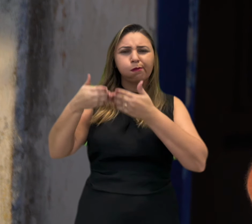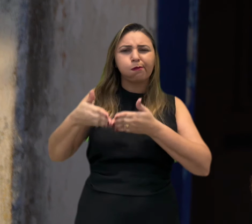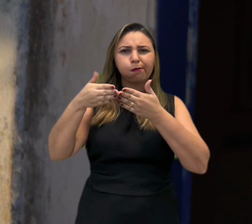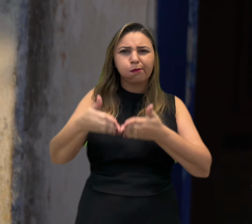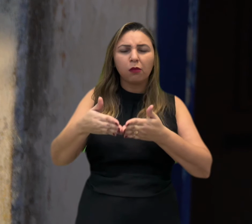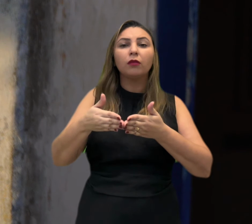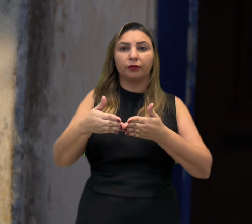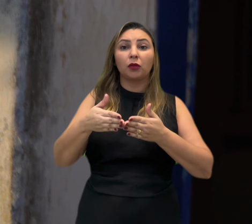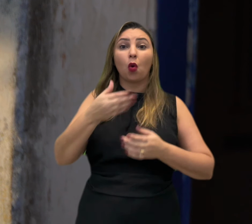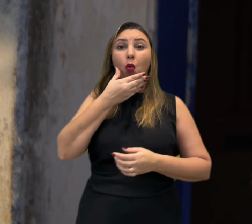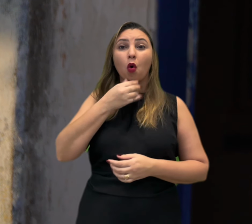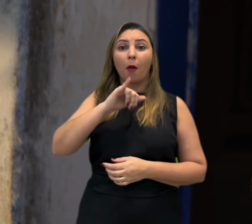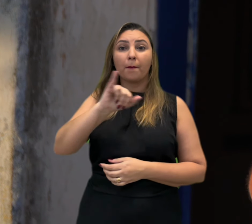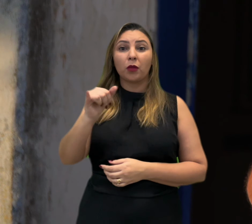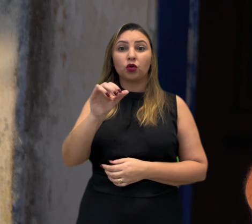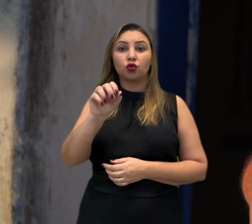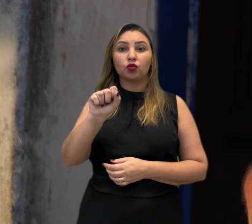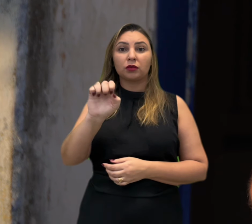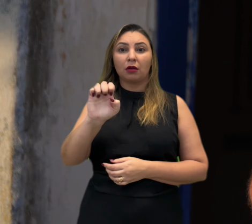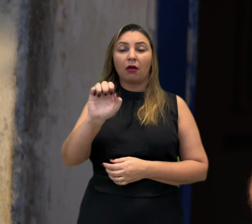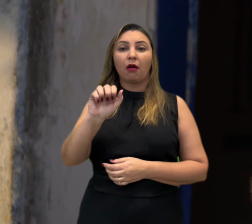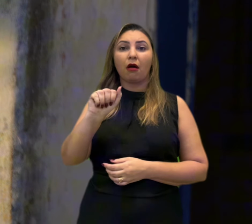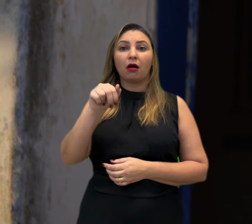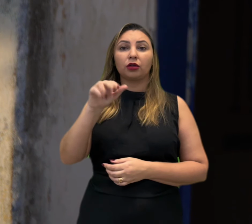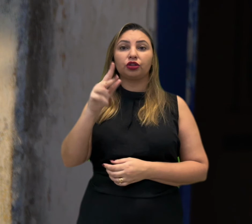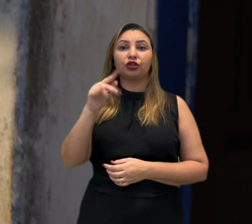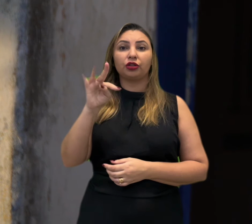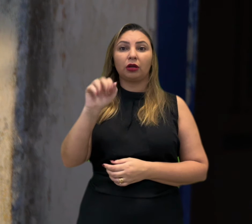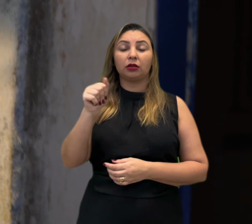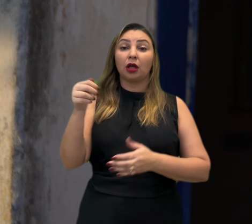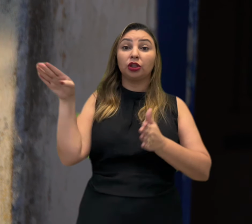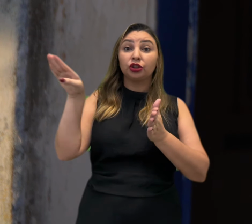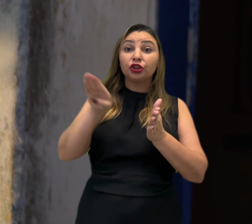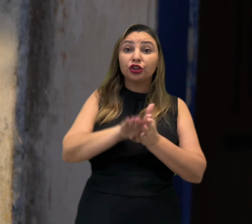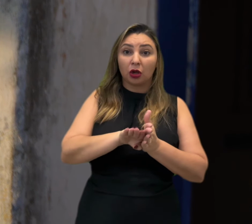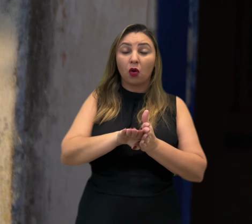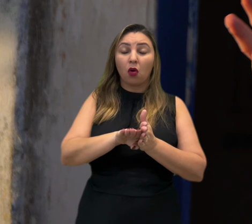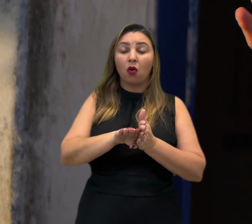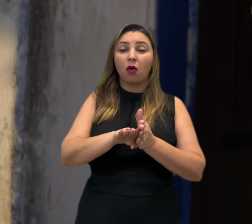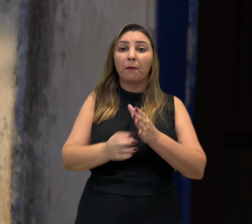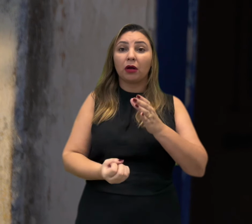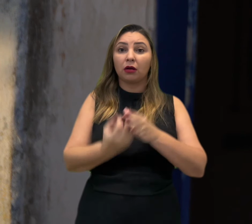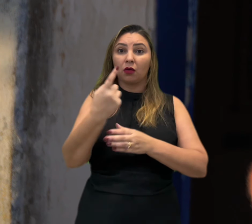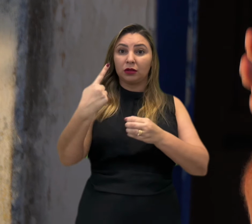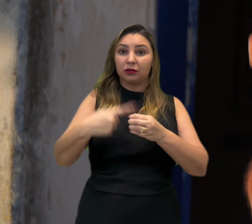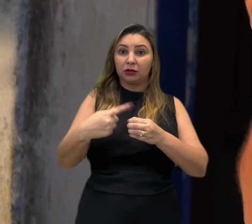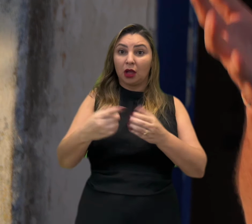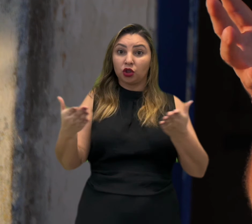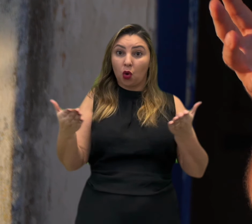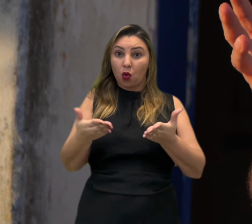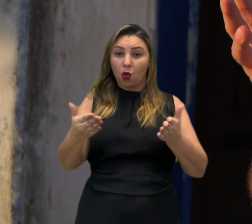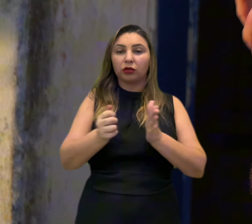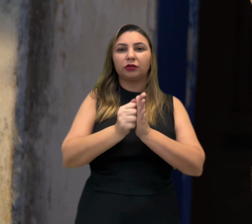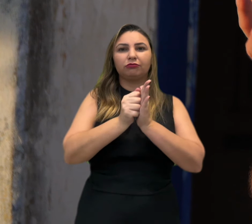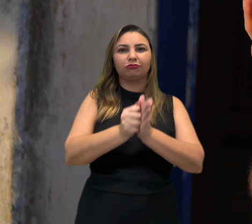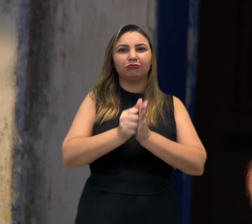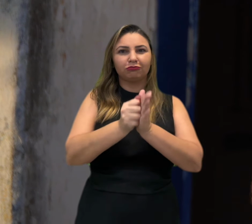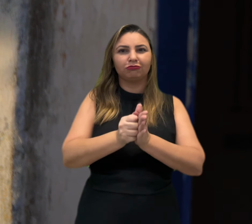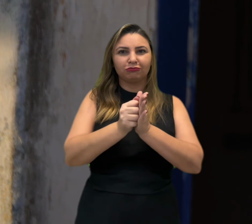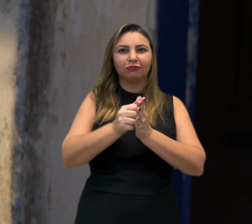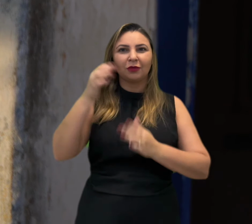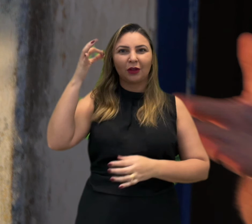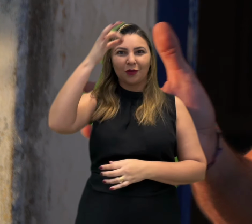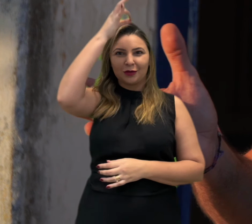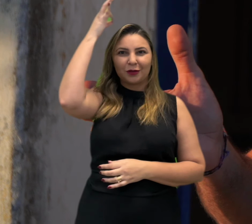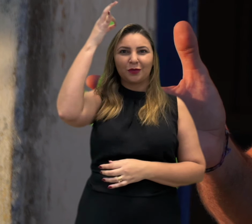das navegações, onde José de Anchieta aqui chegou para fundar a vila de Heritiba, onde hoje está situado o município